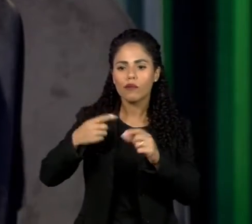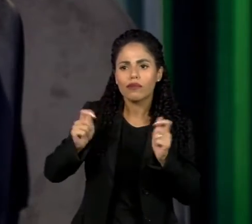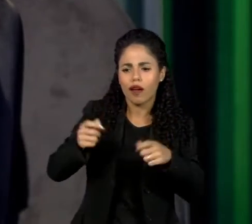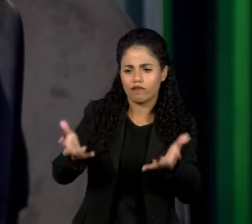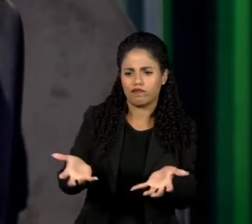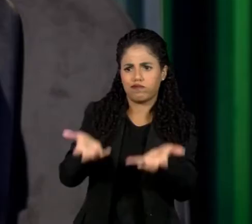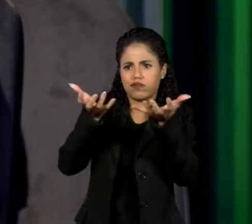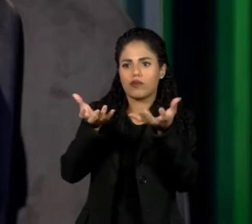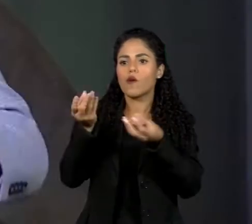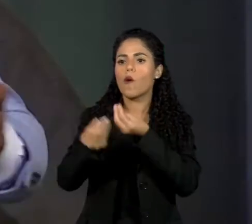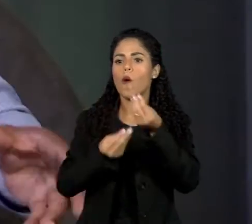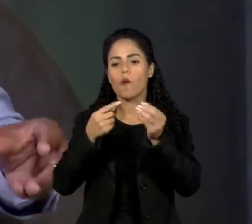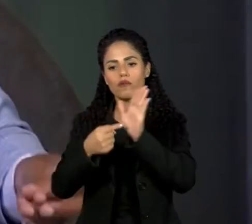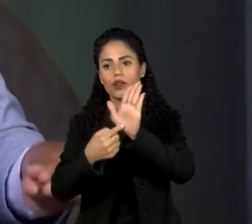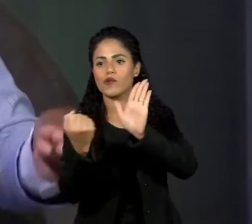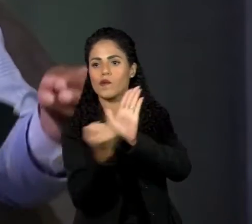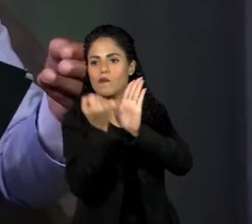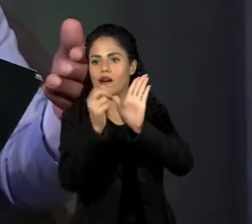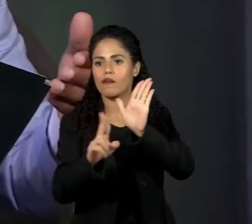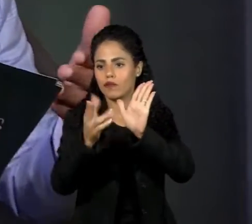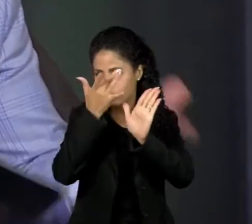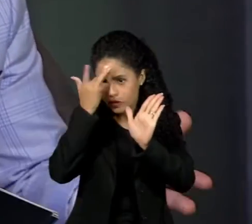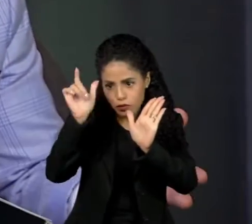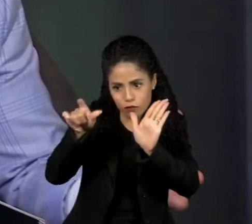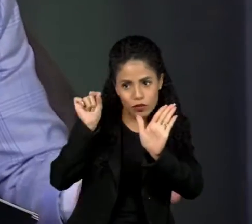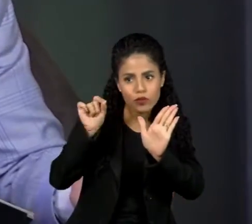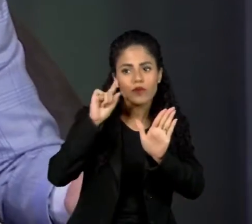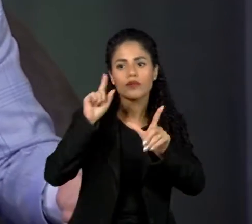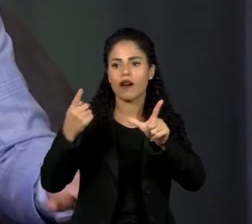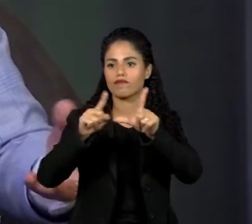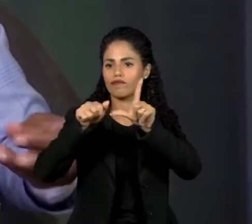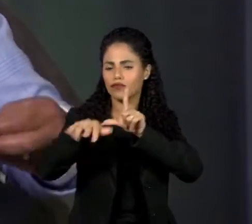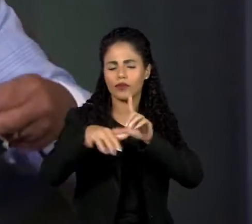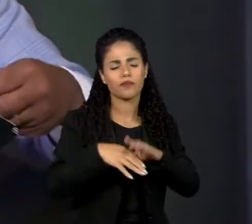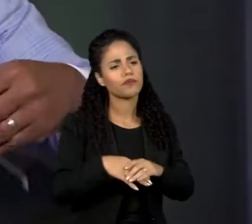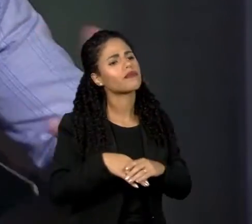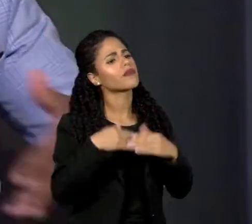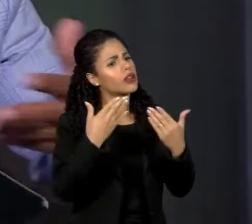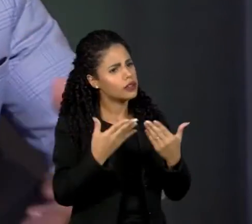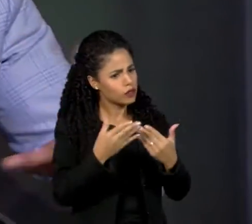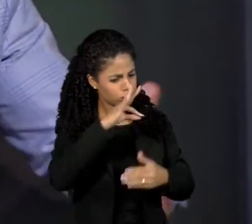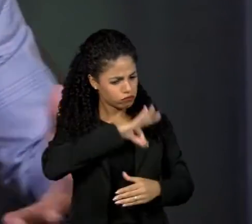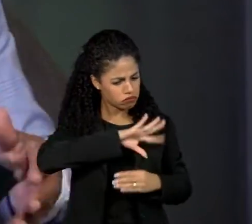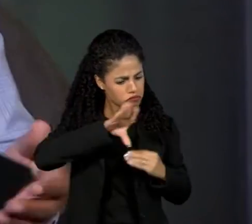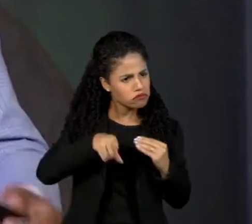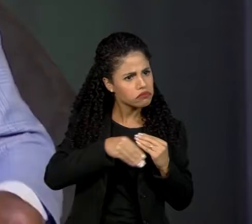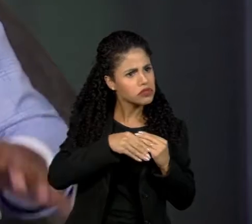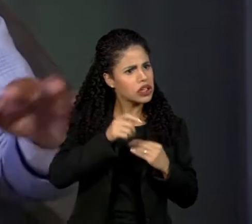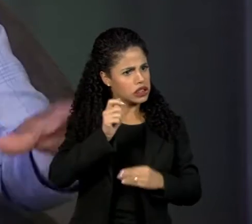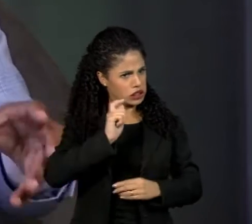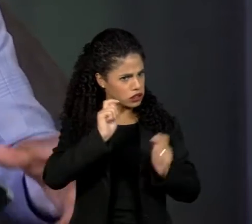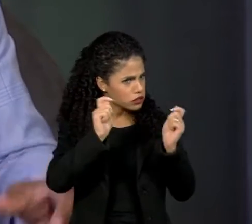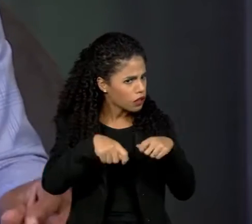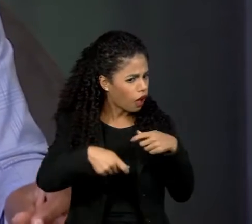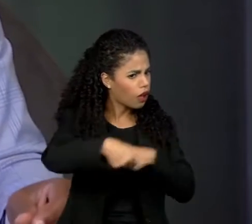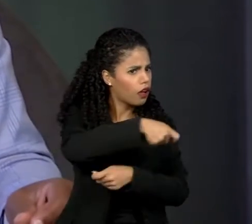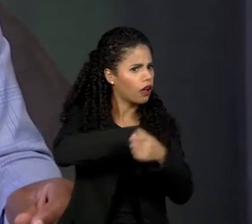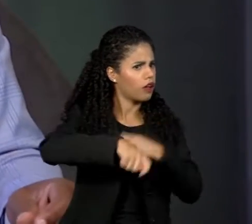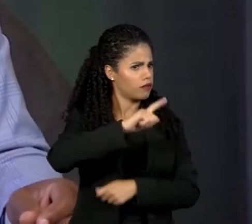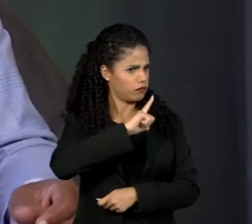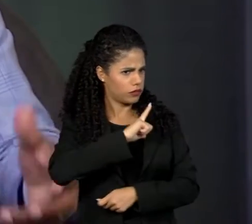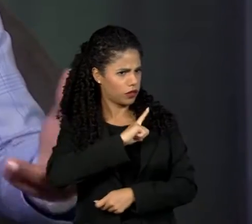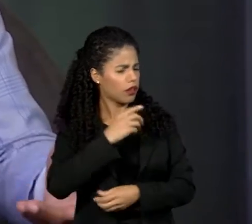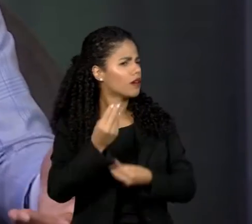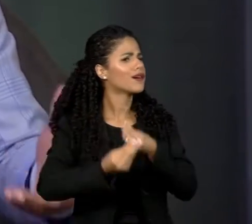potencializado através dessa marca. Quer dizer que gera recursos, tem dinheiro circulando dentro dessa